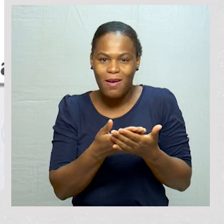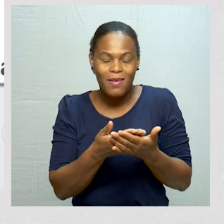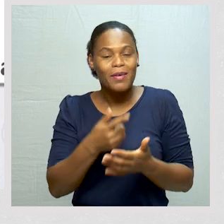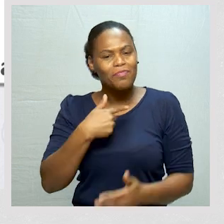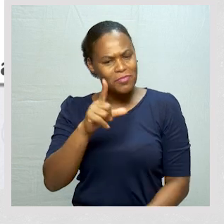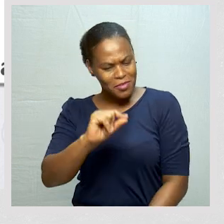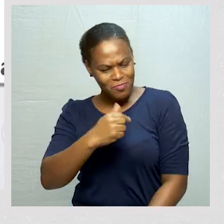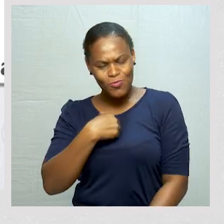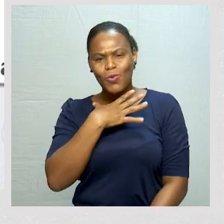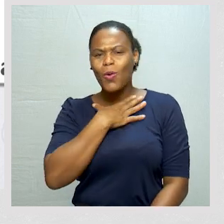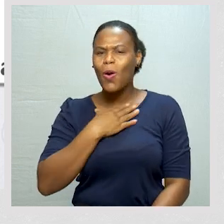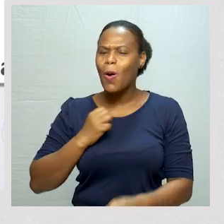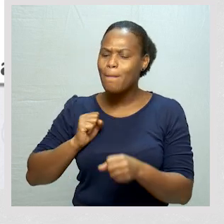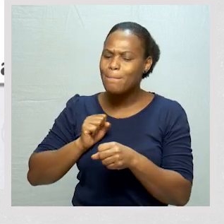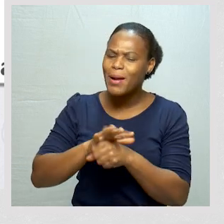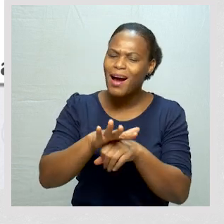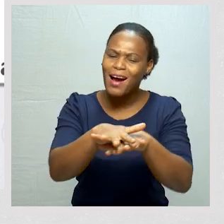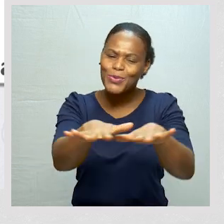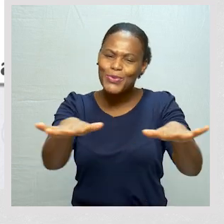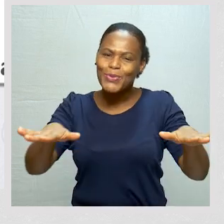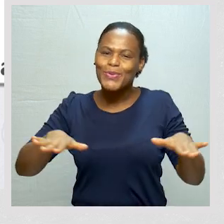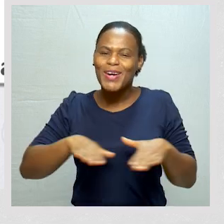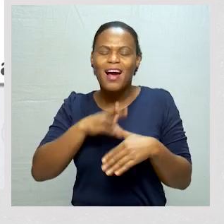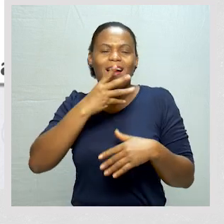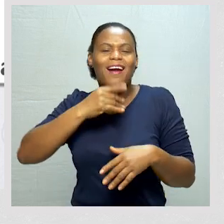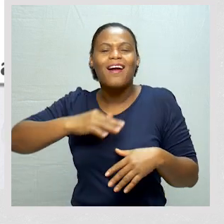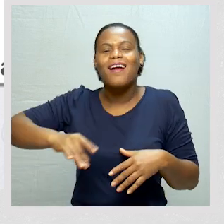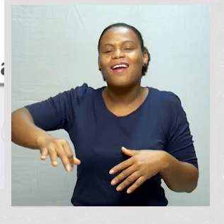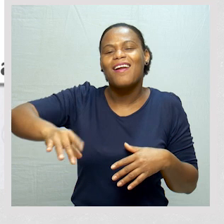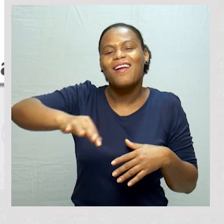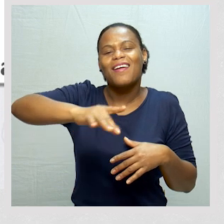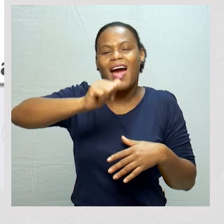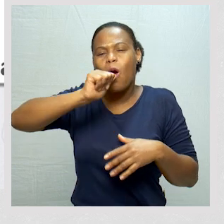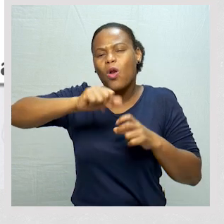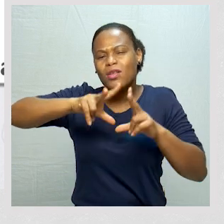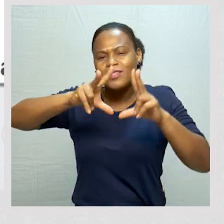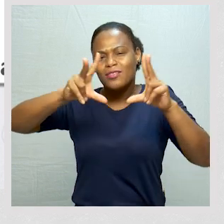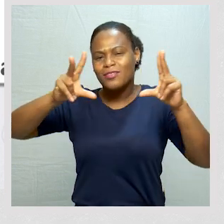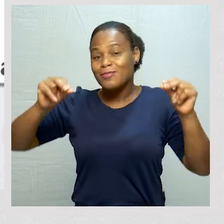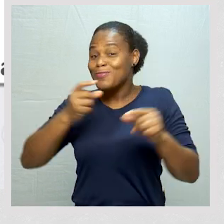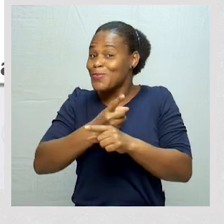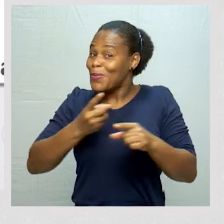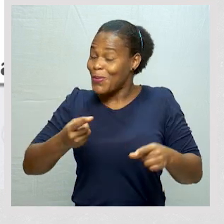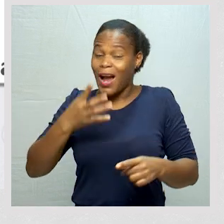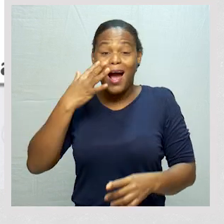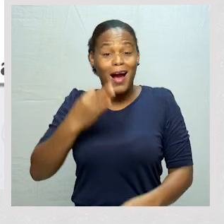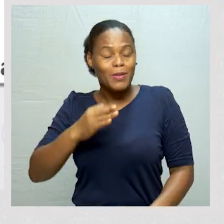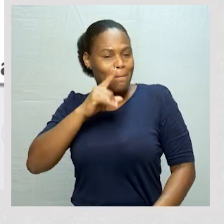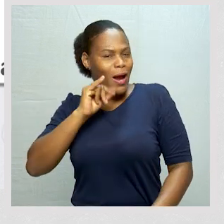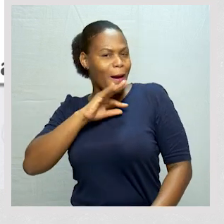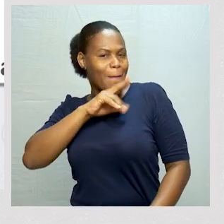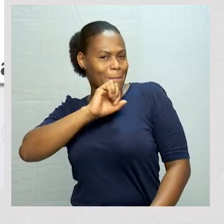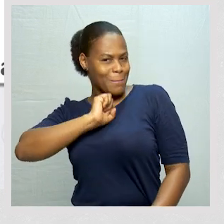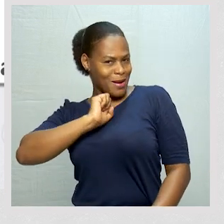morram. Eu gosto da praia quando ela tem areia e as águas limpas, pois assim